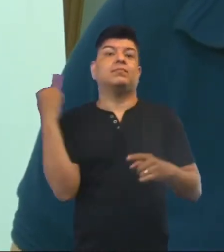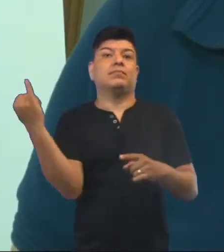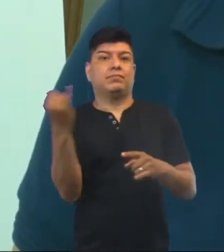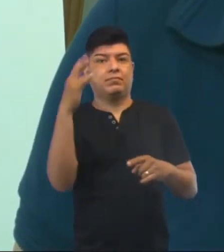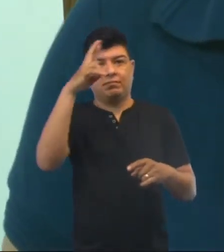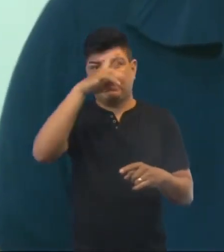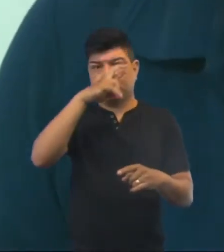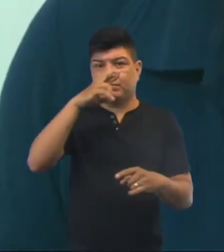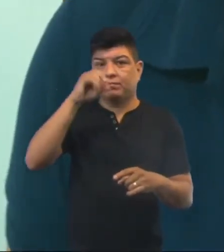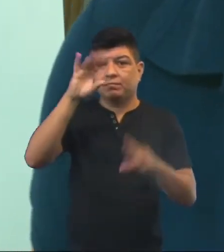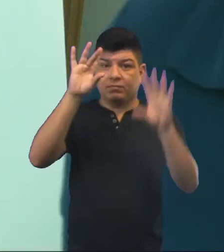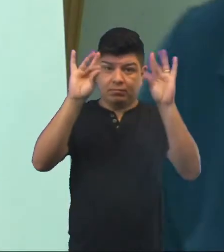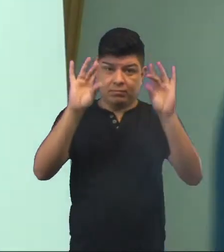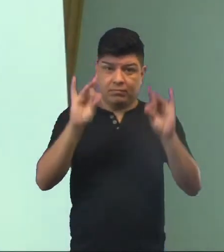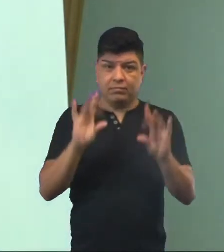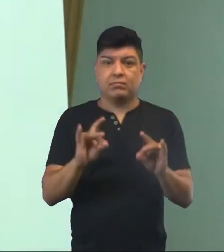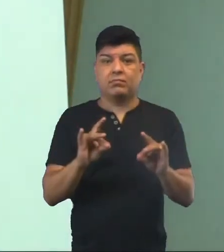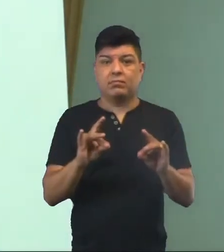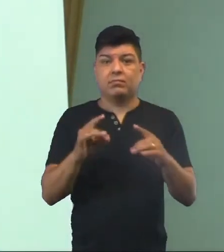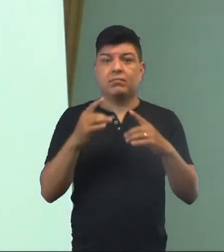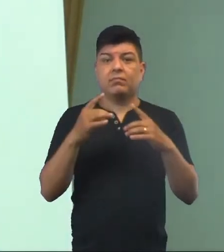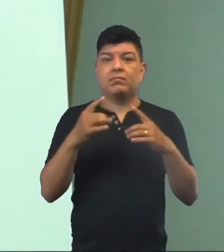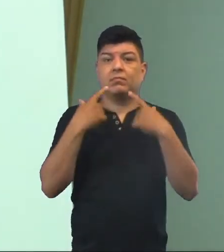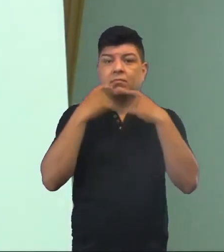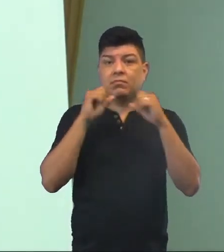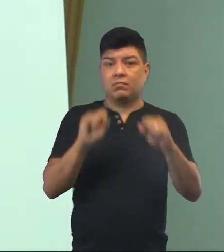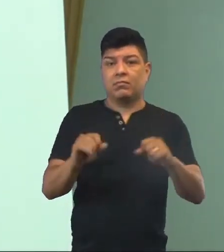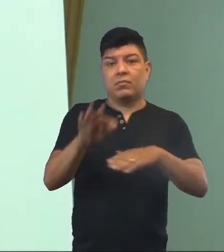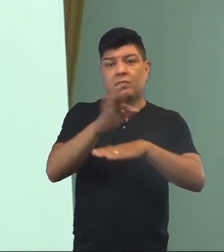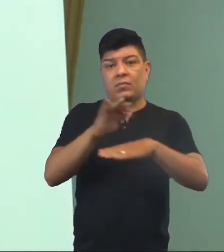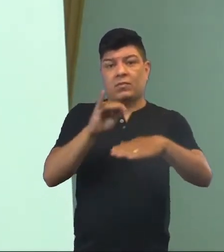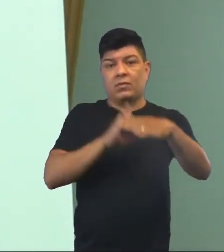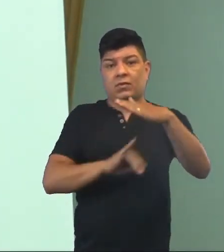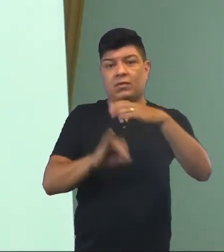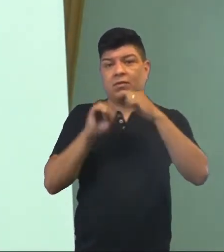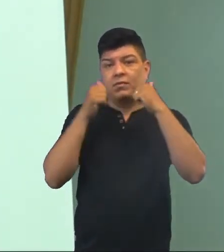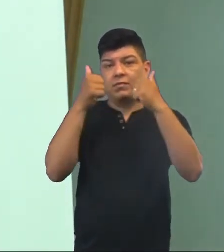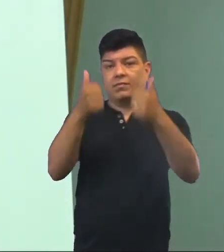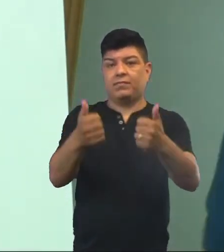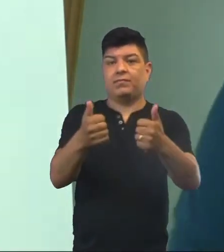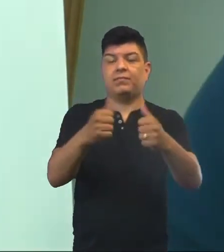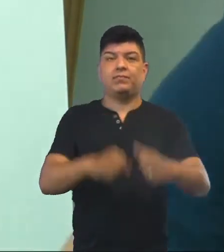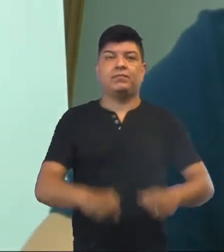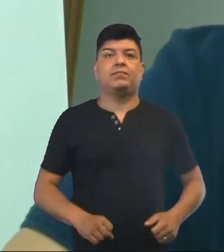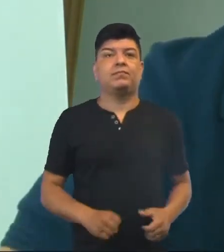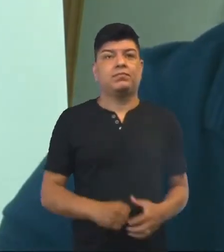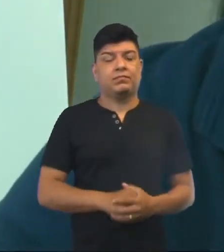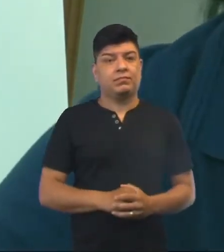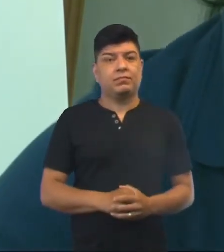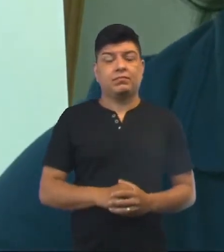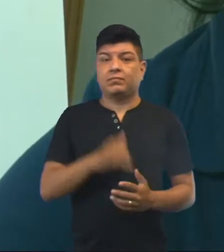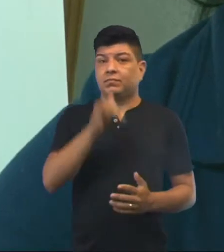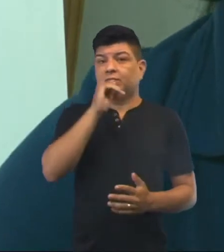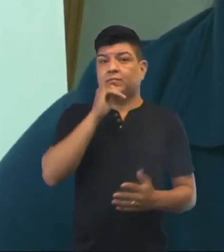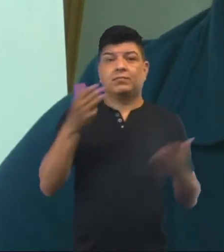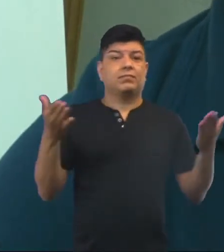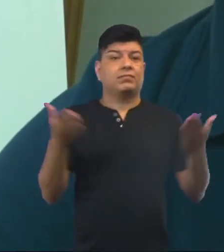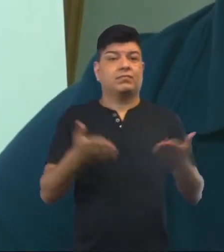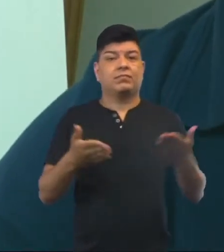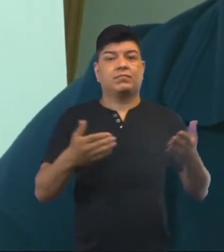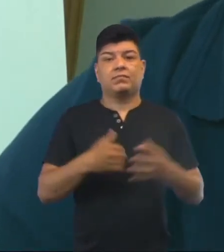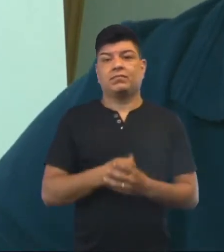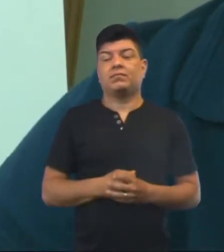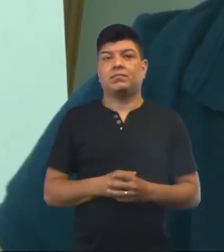gente observar esses detalhes da linguagem formal e informal, tudo bem? Vamos ver agora um exemplo,